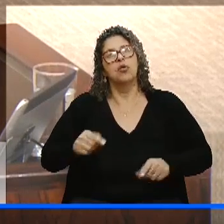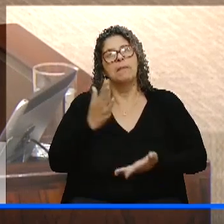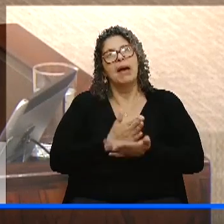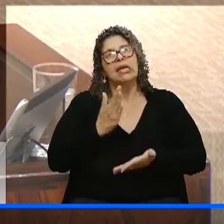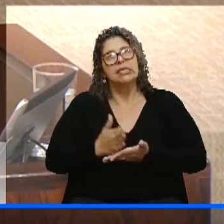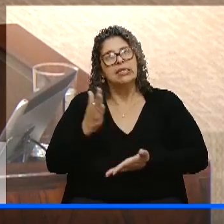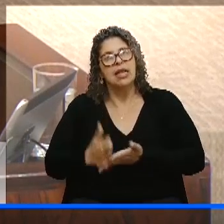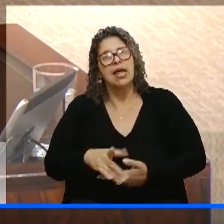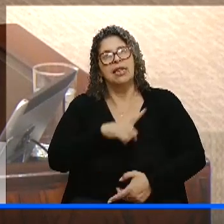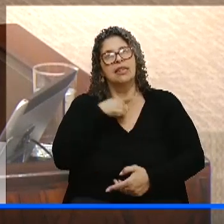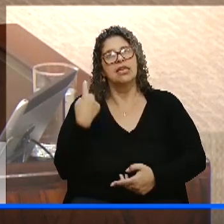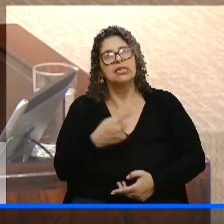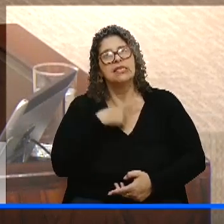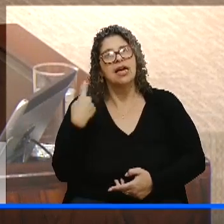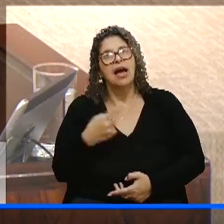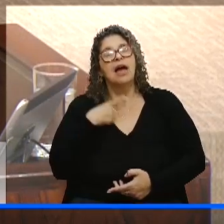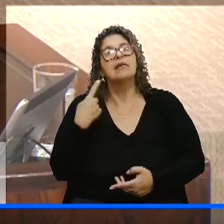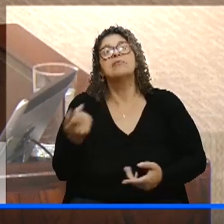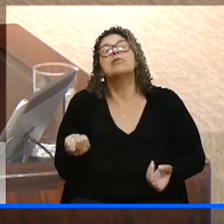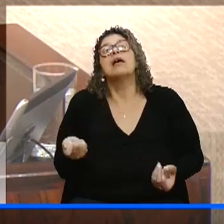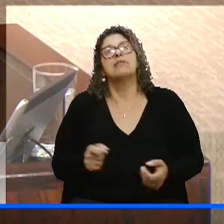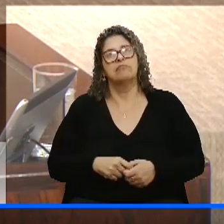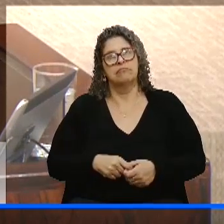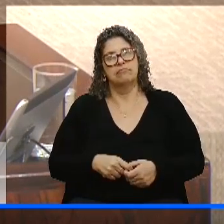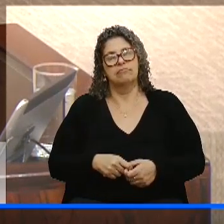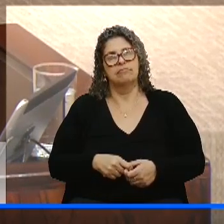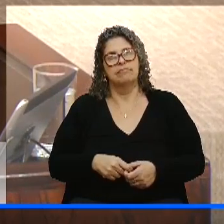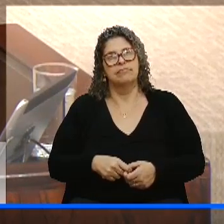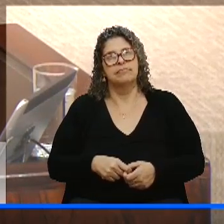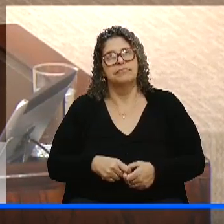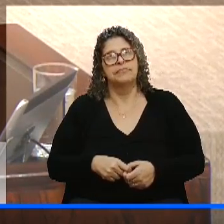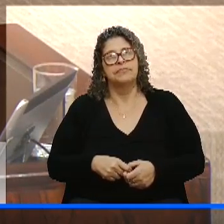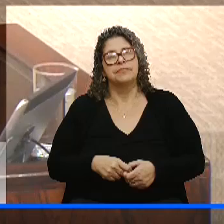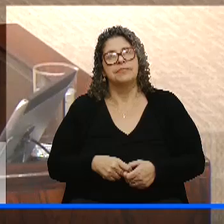atrasado faz mais 50 meses e o dinheiro vem no mesmo lugar